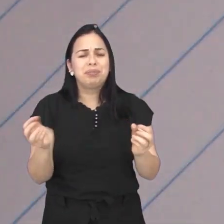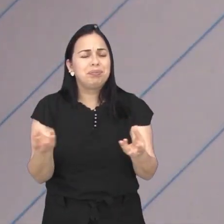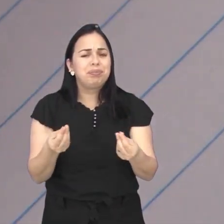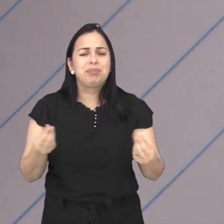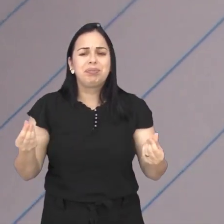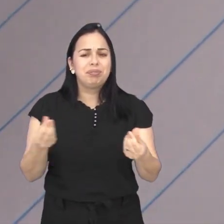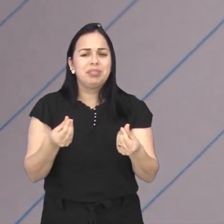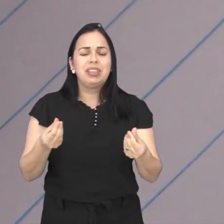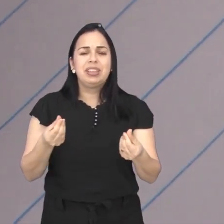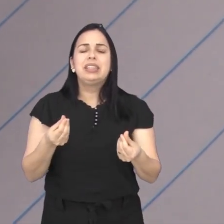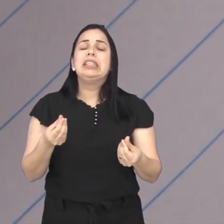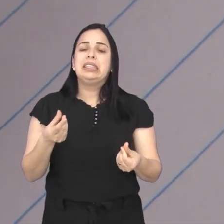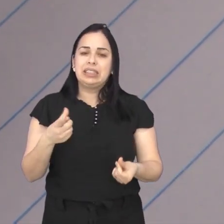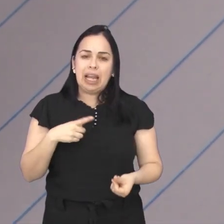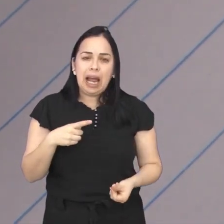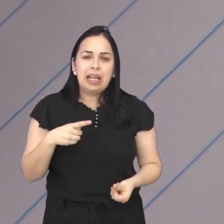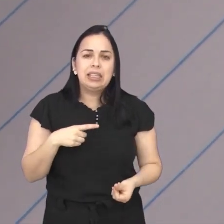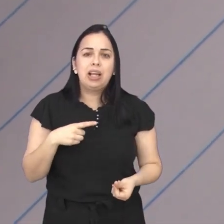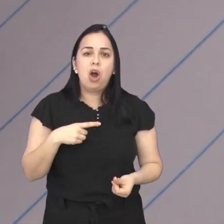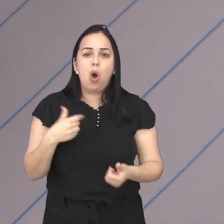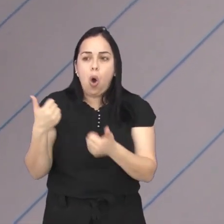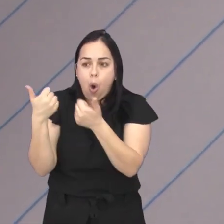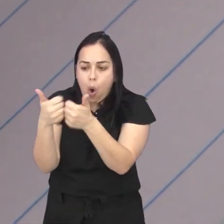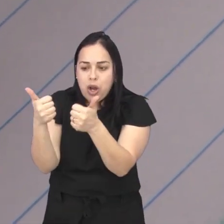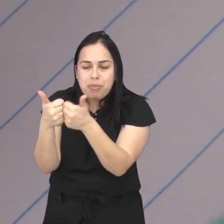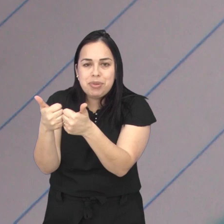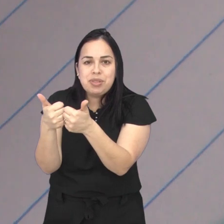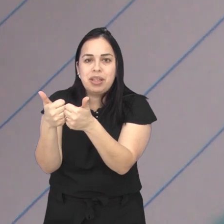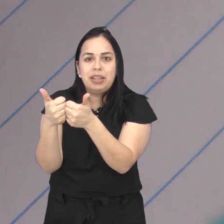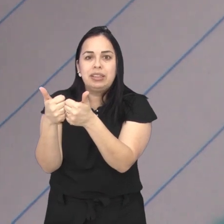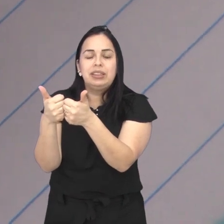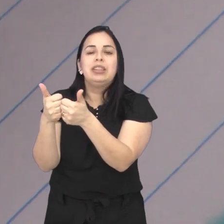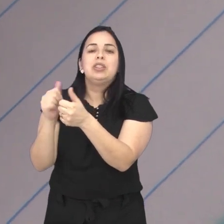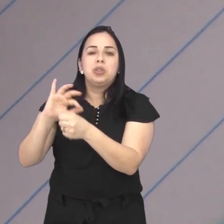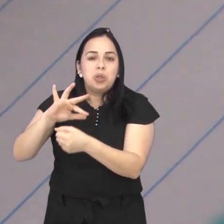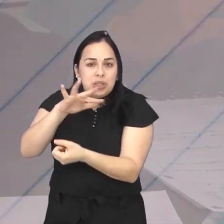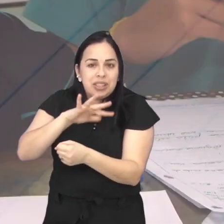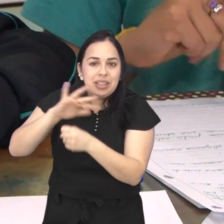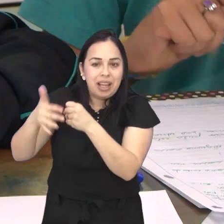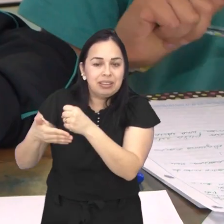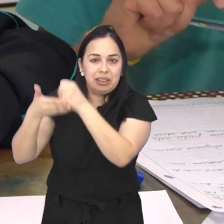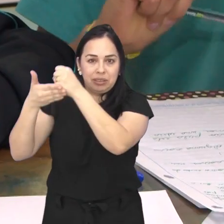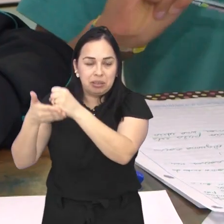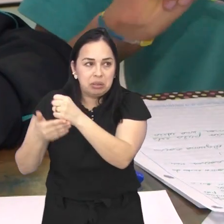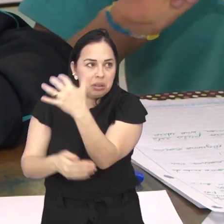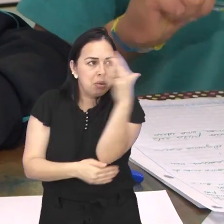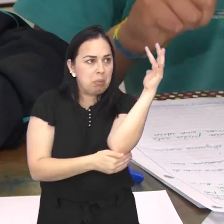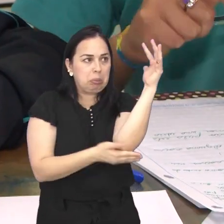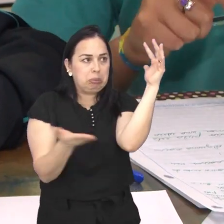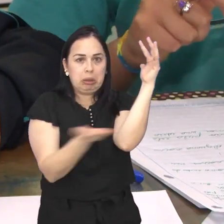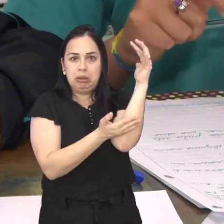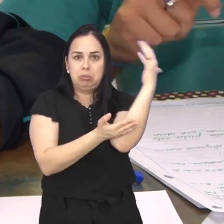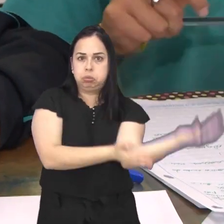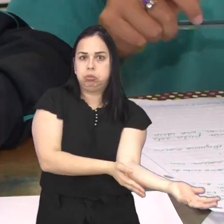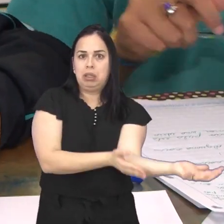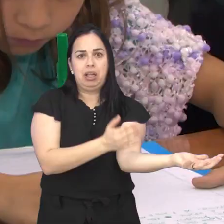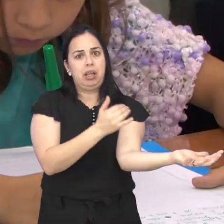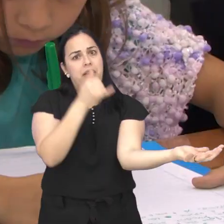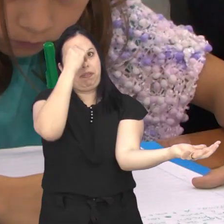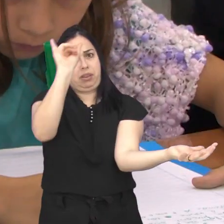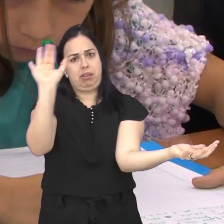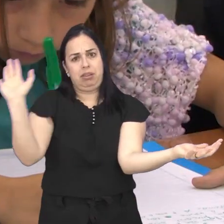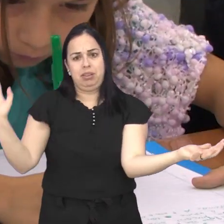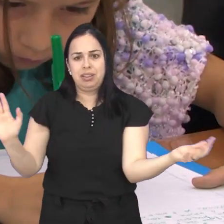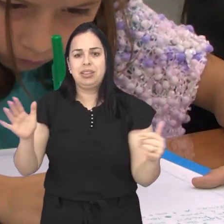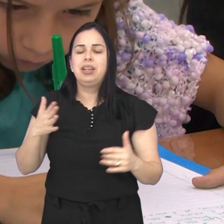queria que existisse mais ônibus linhas verdes e não cortassem mais árvores.